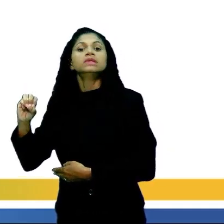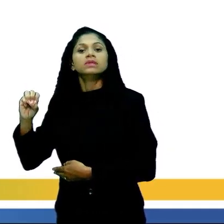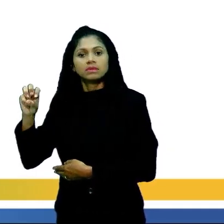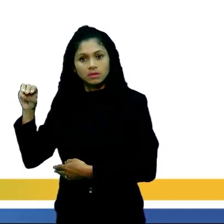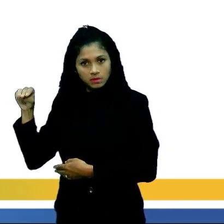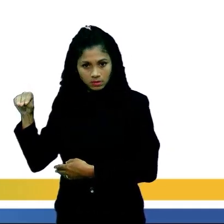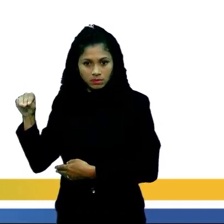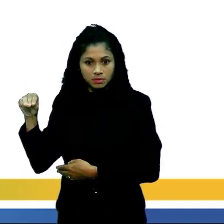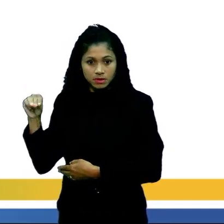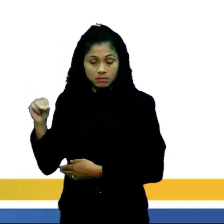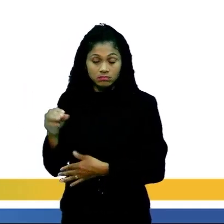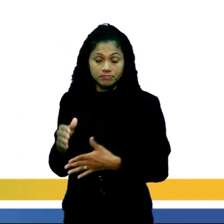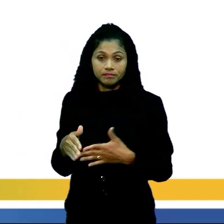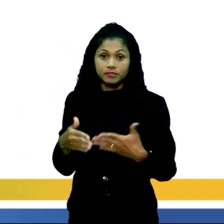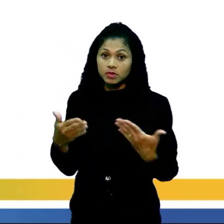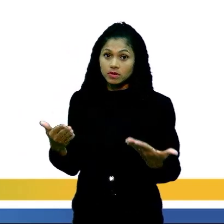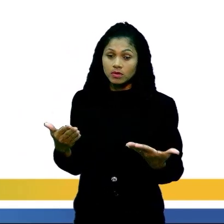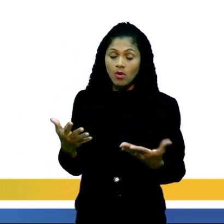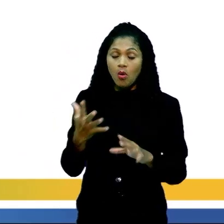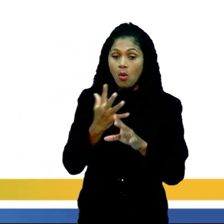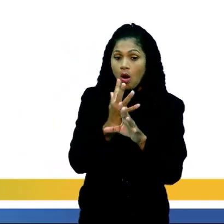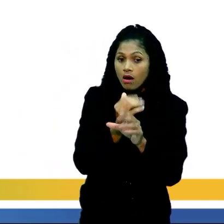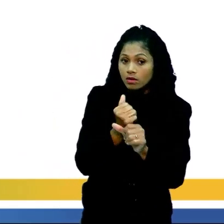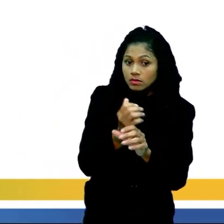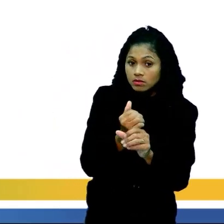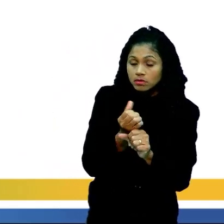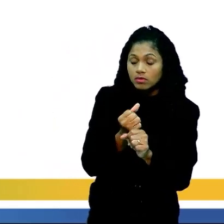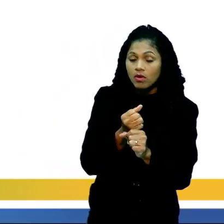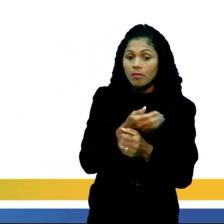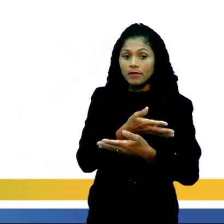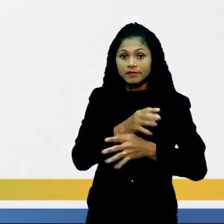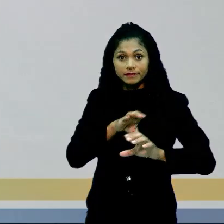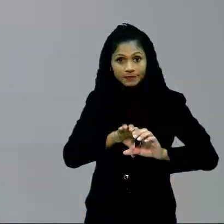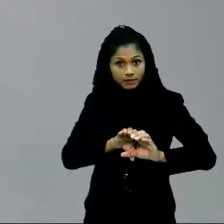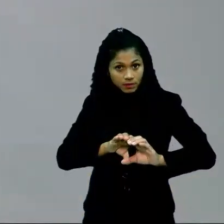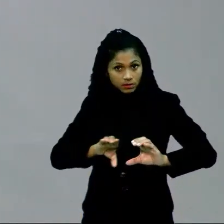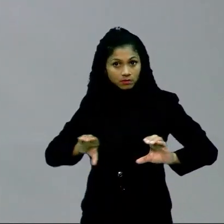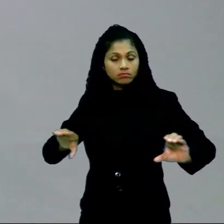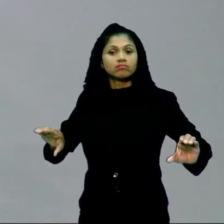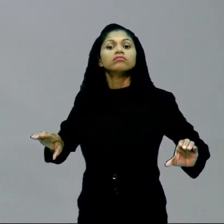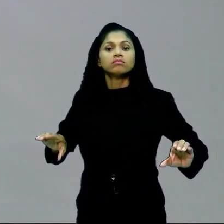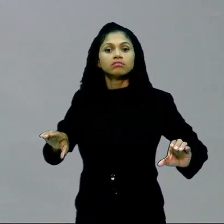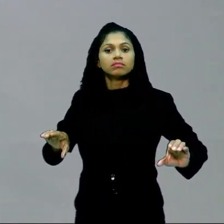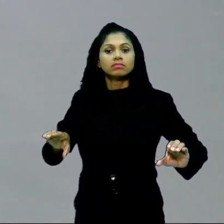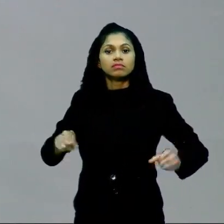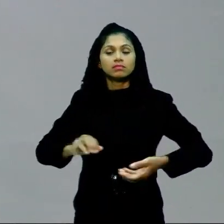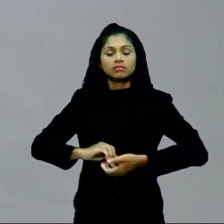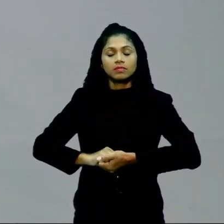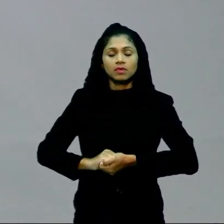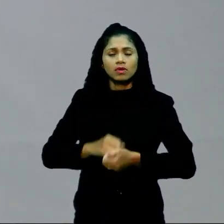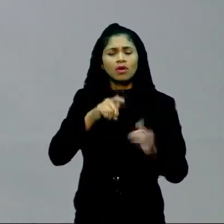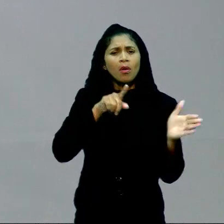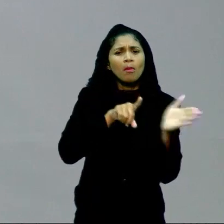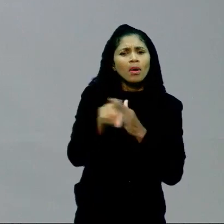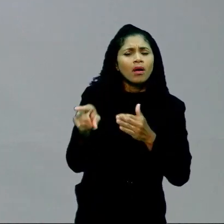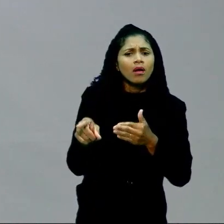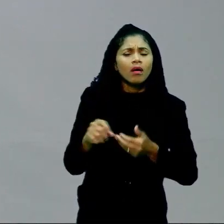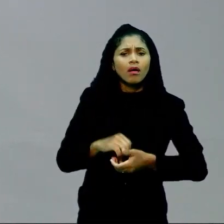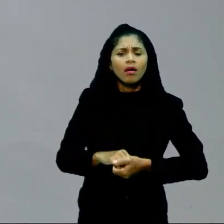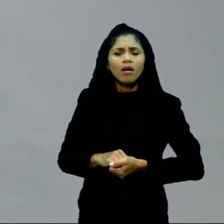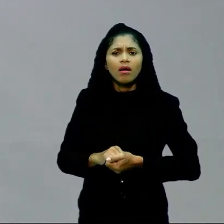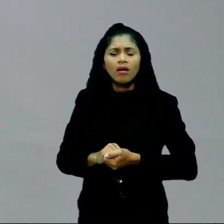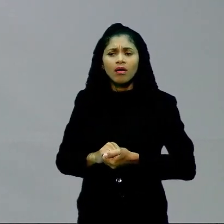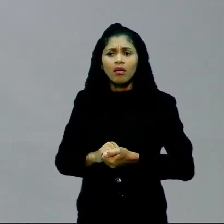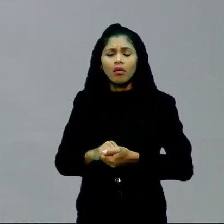para 100 vezes 1.000. Aí quando você pergunta, pessoal, da onde é que vem esse